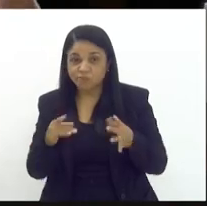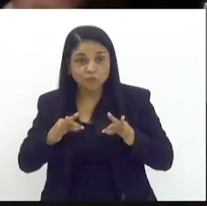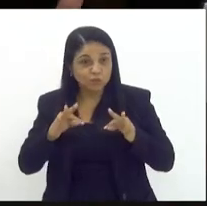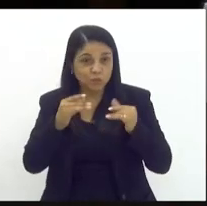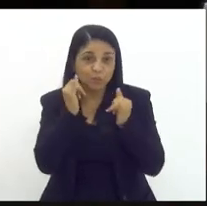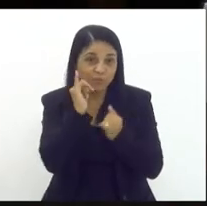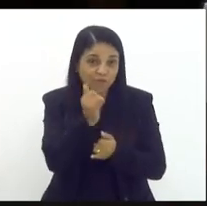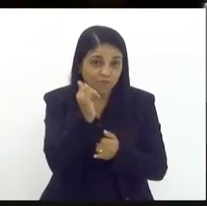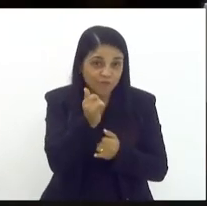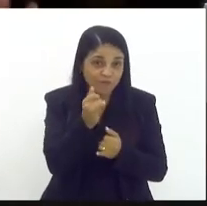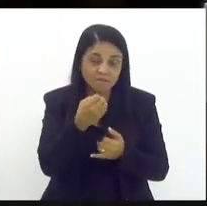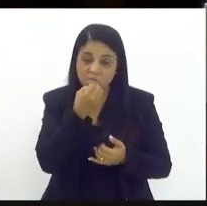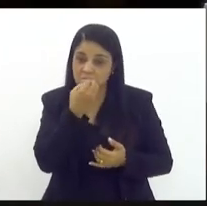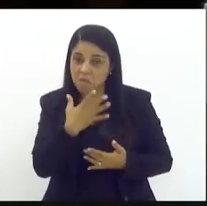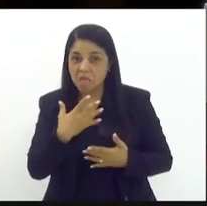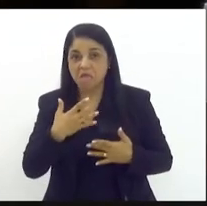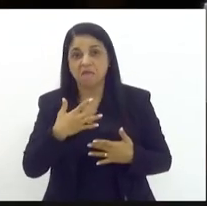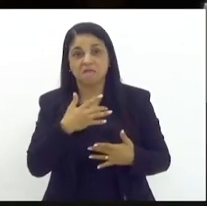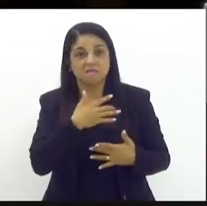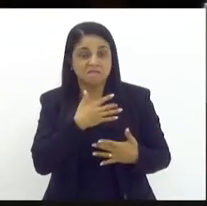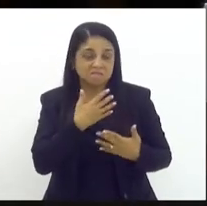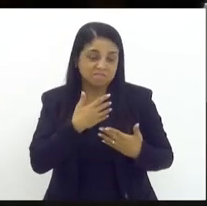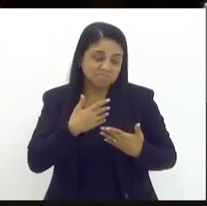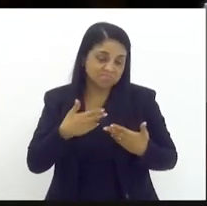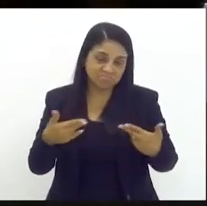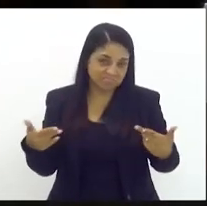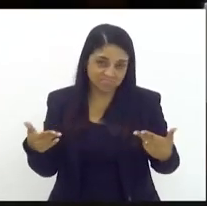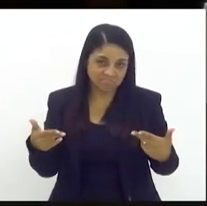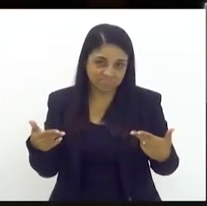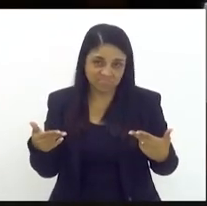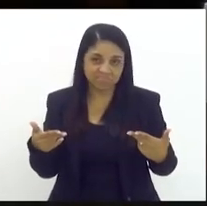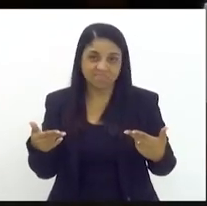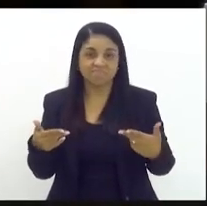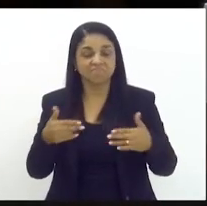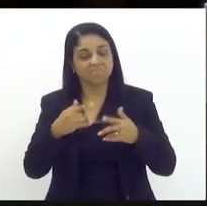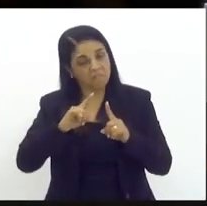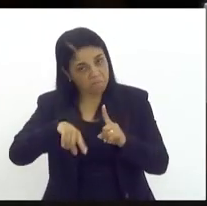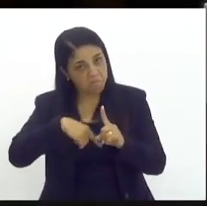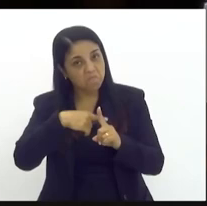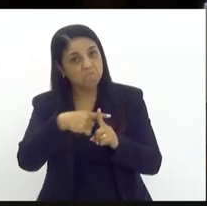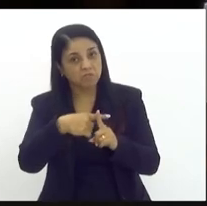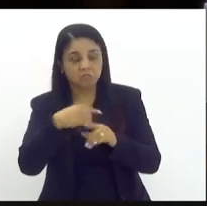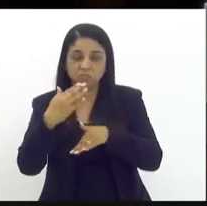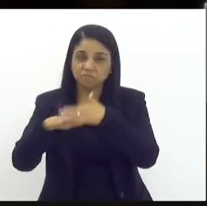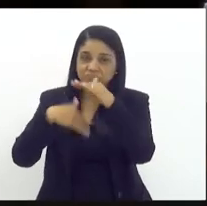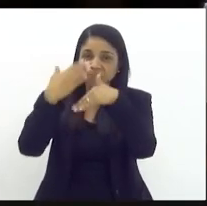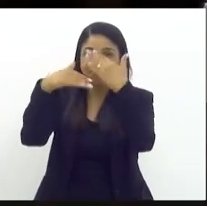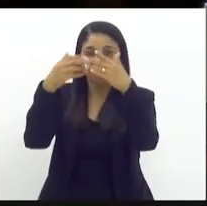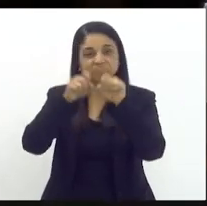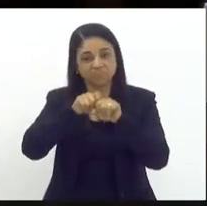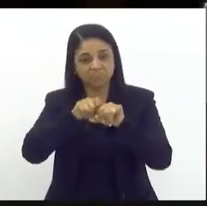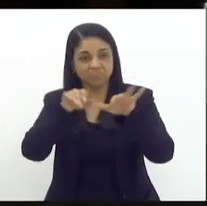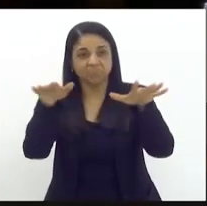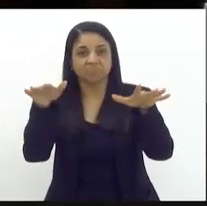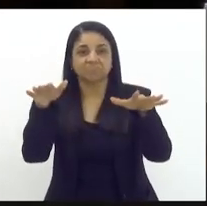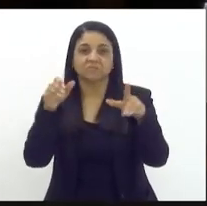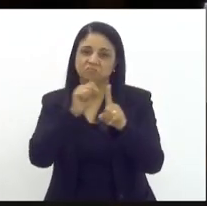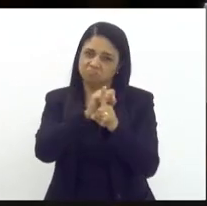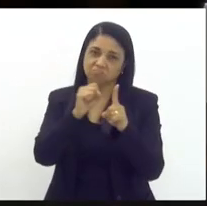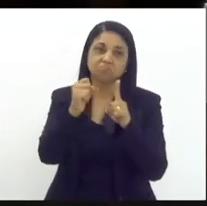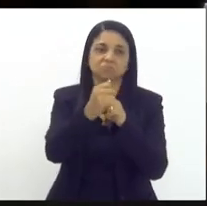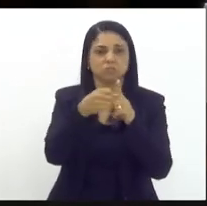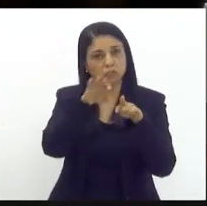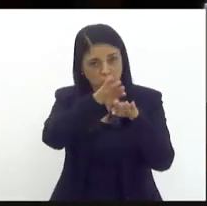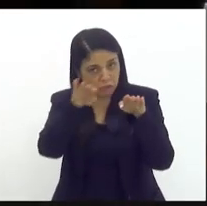crescer o bem-estar em alguma medida Você pode ter efeitos positivos sobre o crescimento que se refletem a todos mesmo na sociedades igual